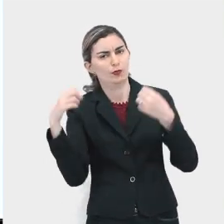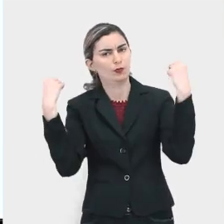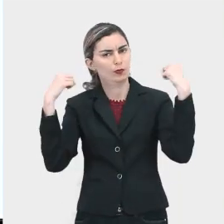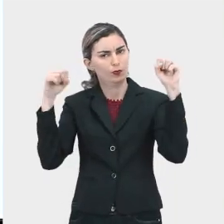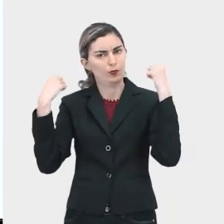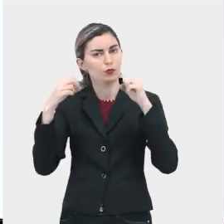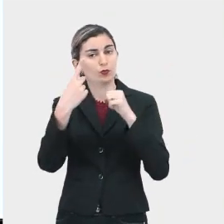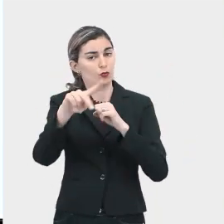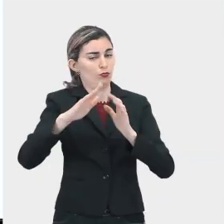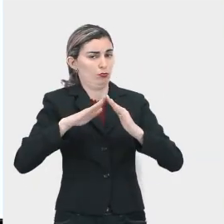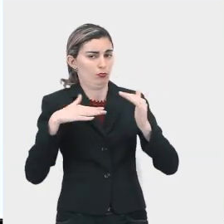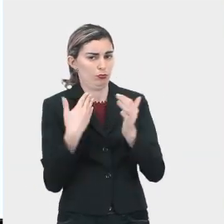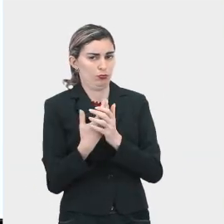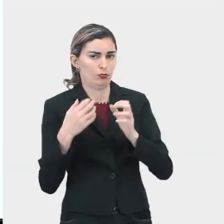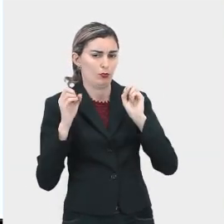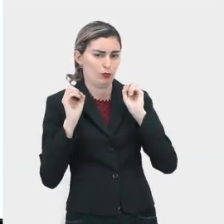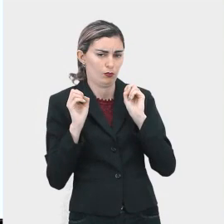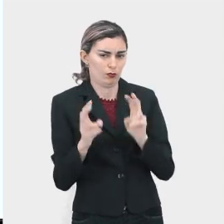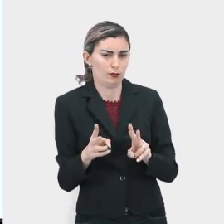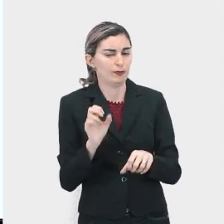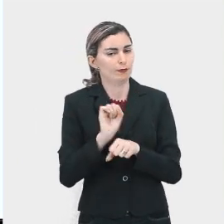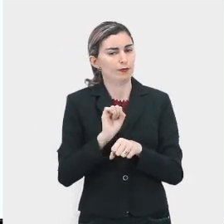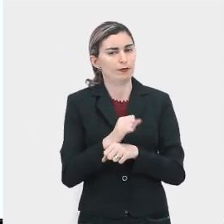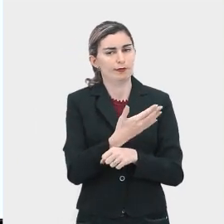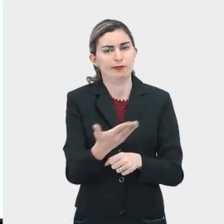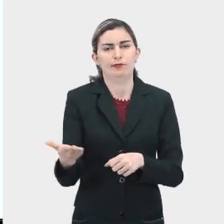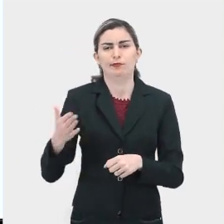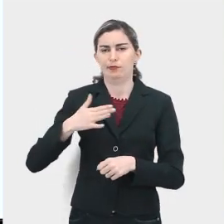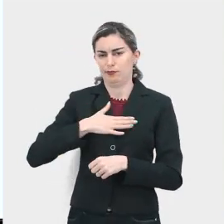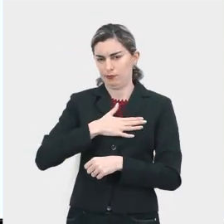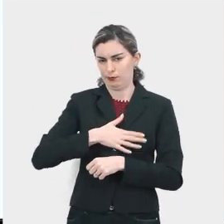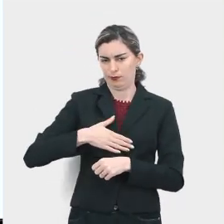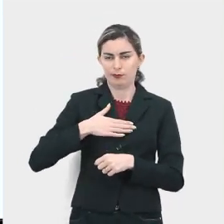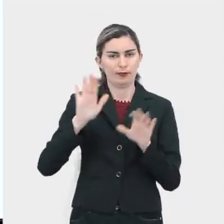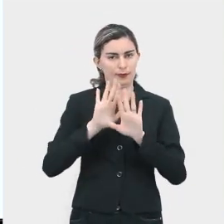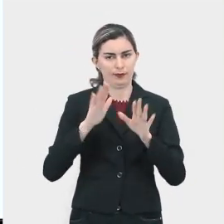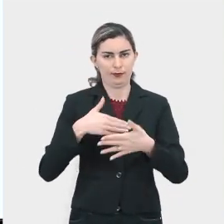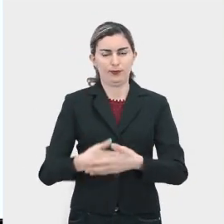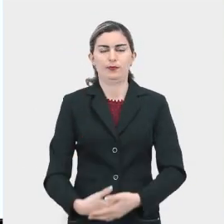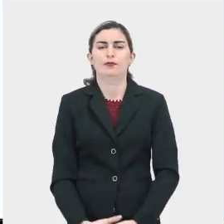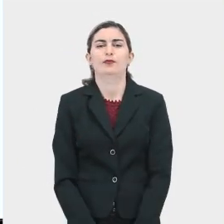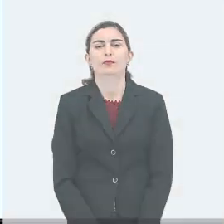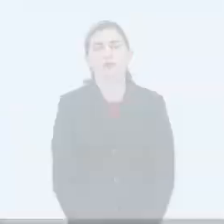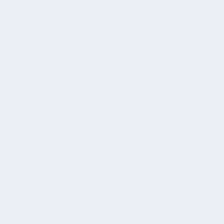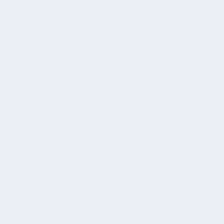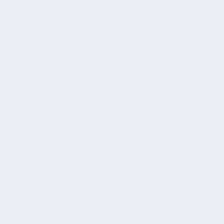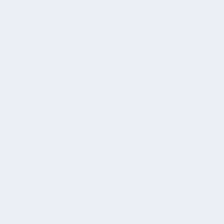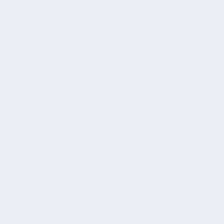educação física na sua escola, ok? Espero que tenham gostado e até breve!